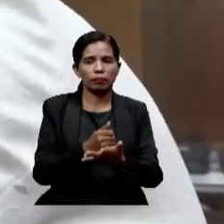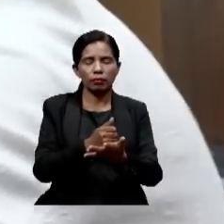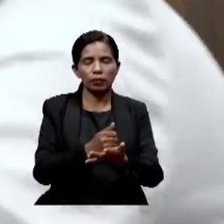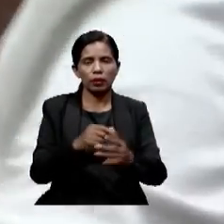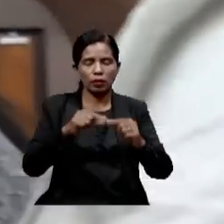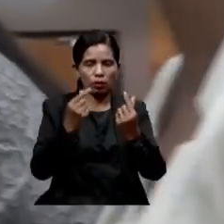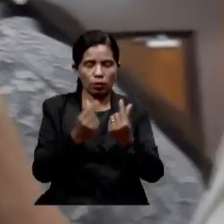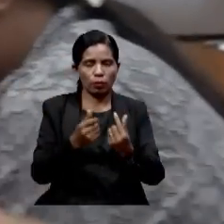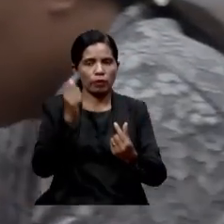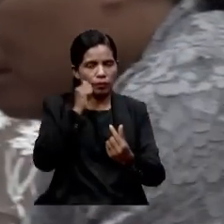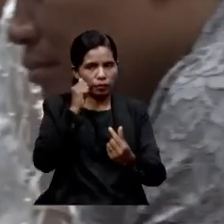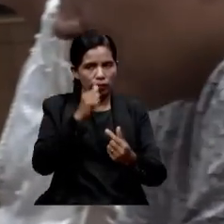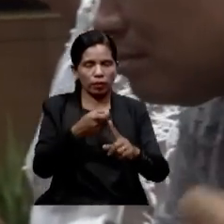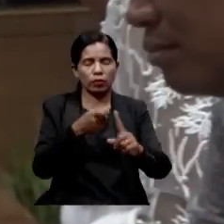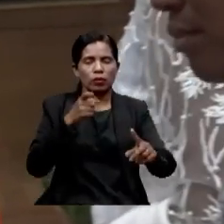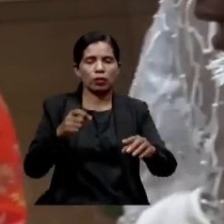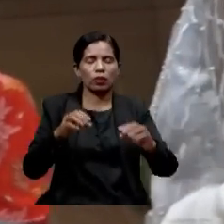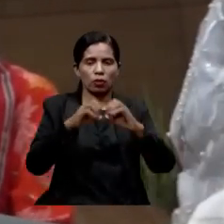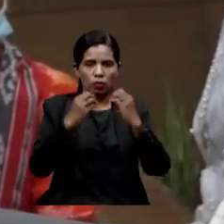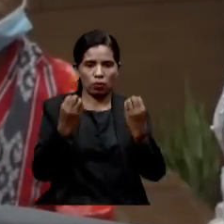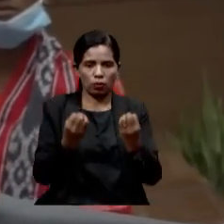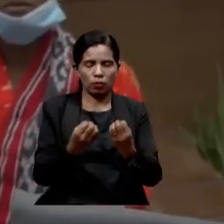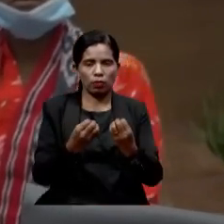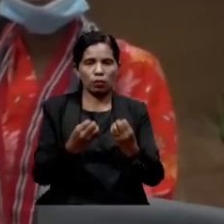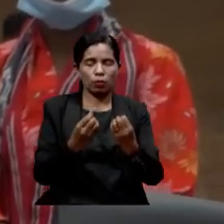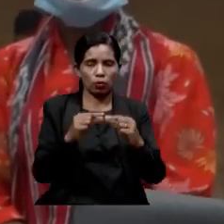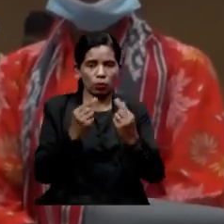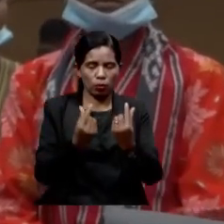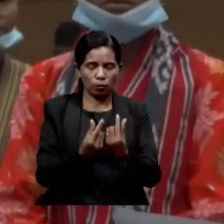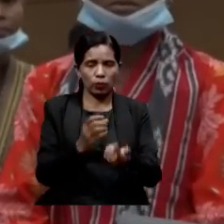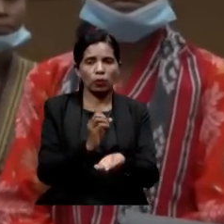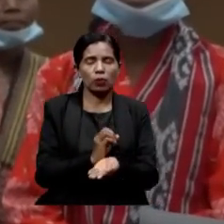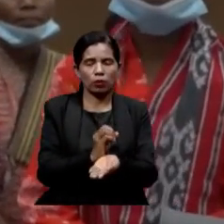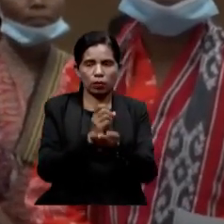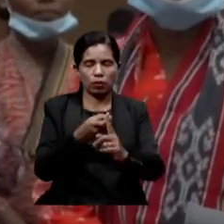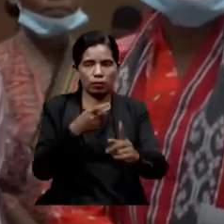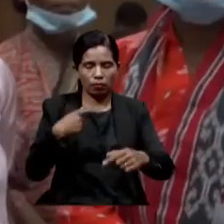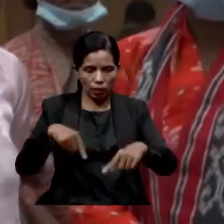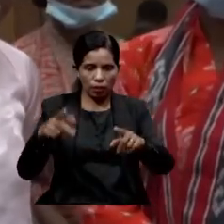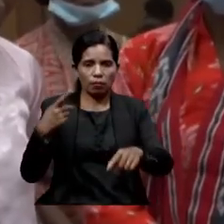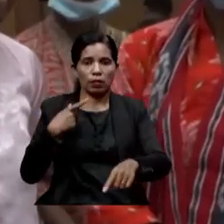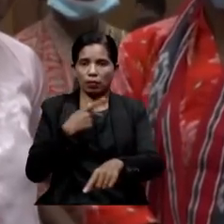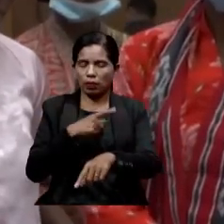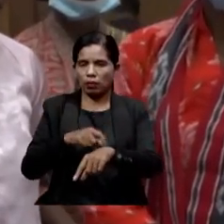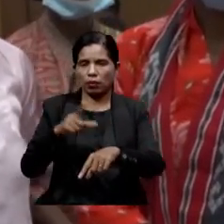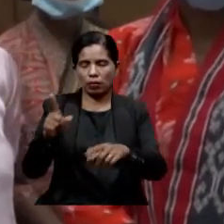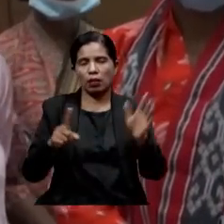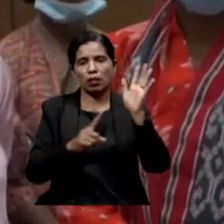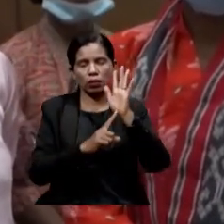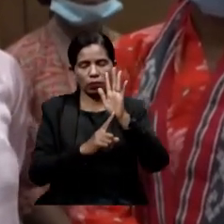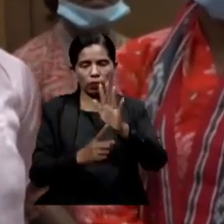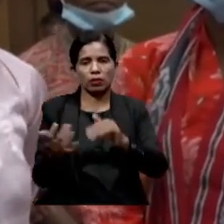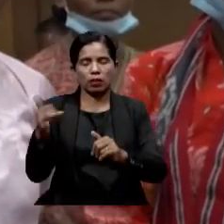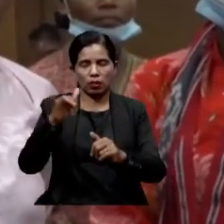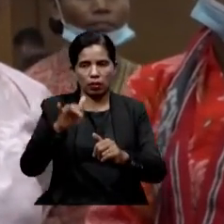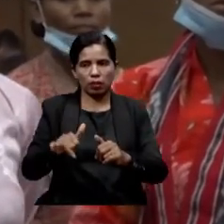feto potensial, husi região administrativa especial o ikusi ambenu, baia parlamento nacional. Nacional, o diretor Sirene